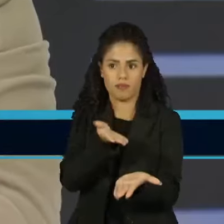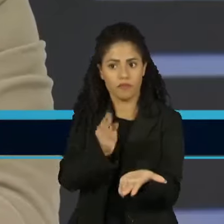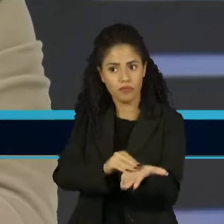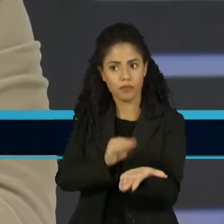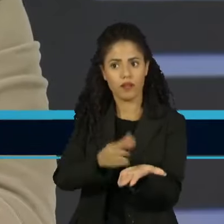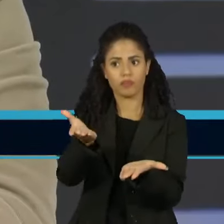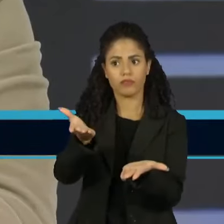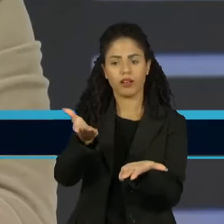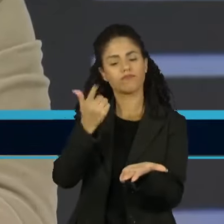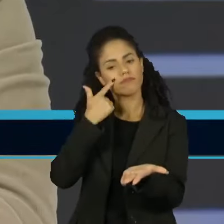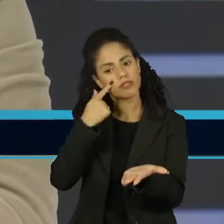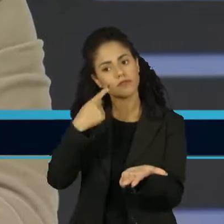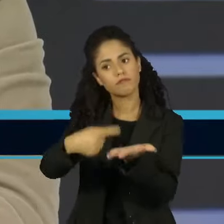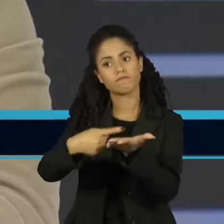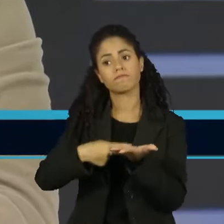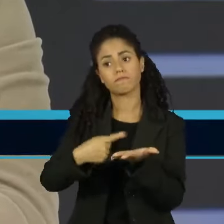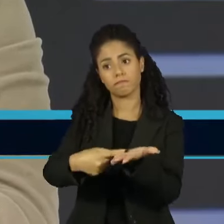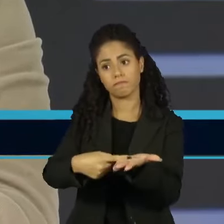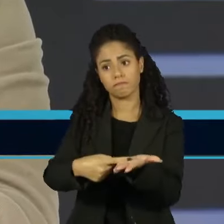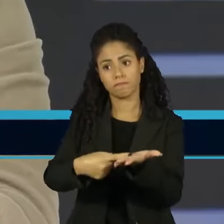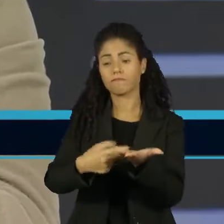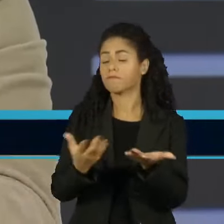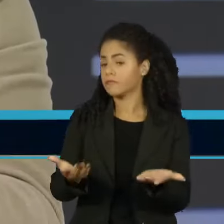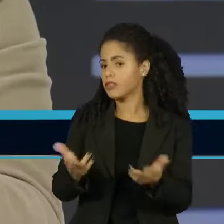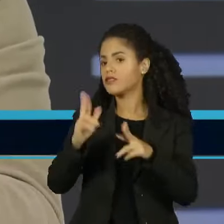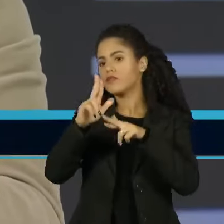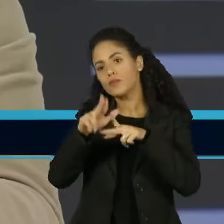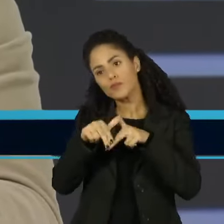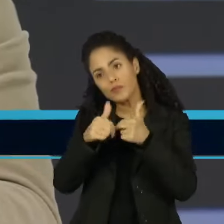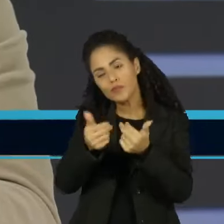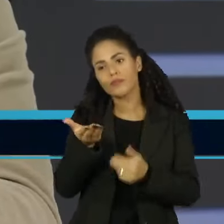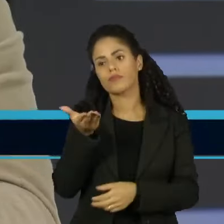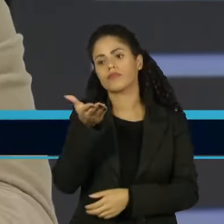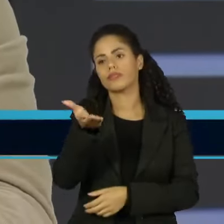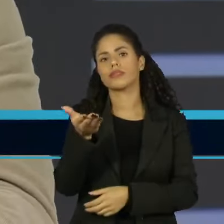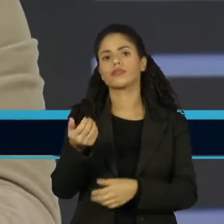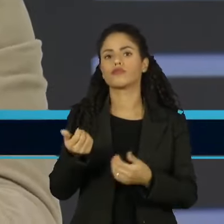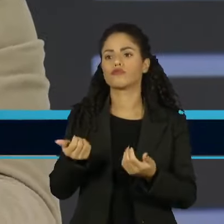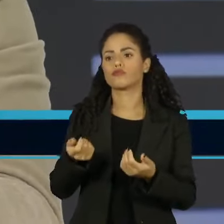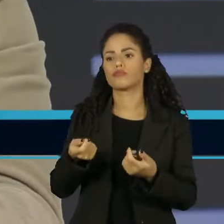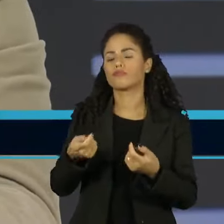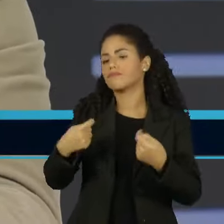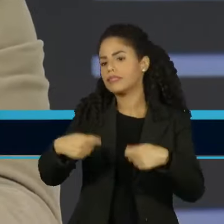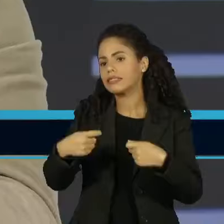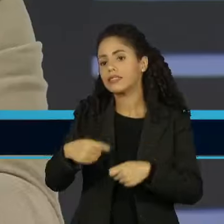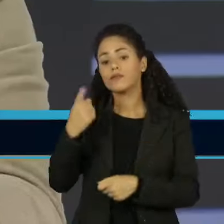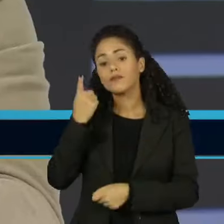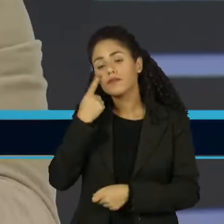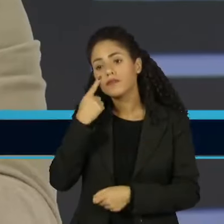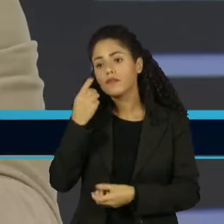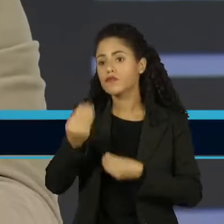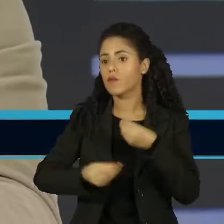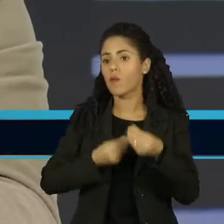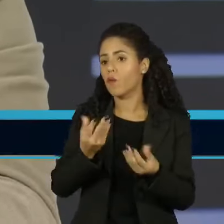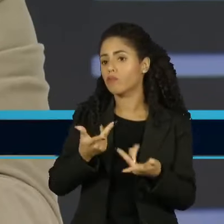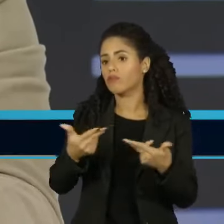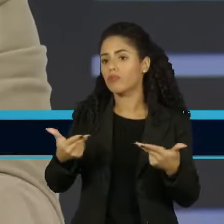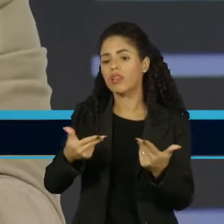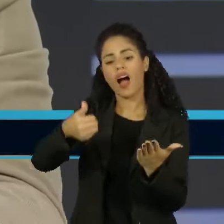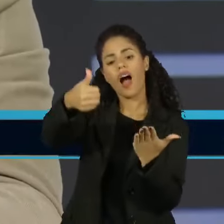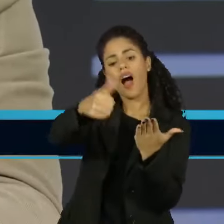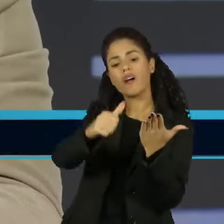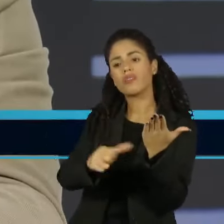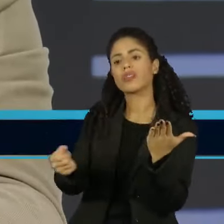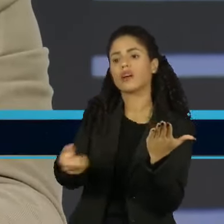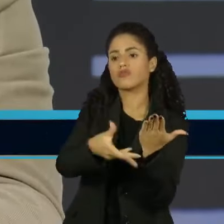outra dimensão desse acordo. Então, por conta disso, eu acho que é injustificado e indevido qualquer reavaliação